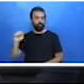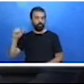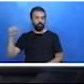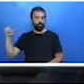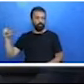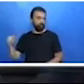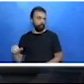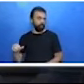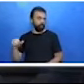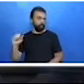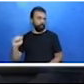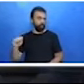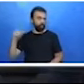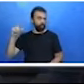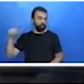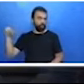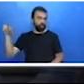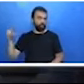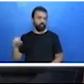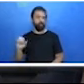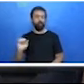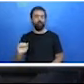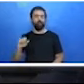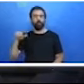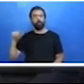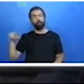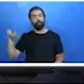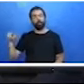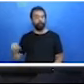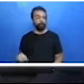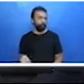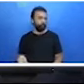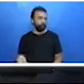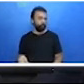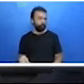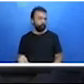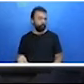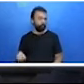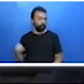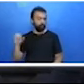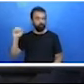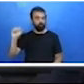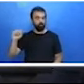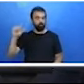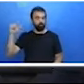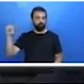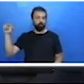tobogã, lã. E aqui, campeã,